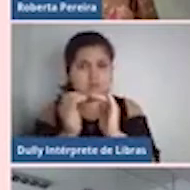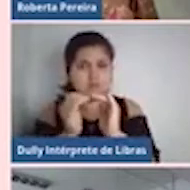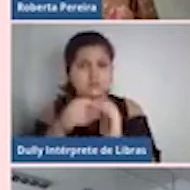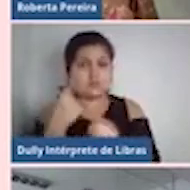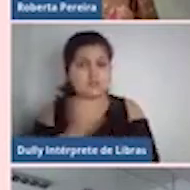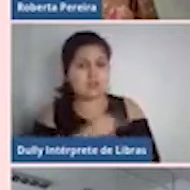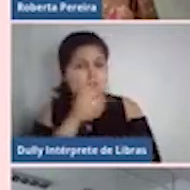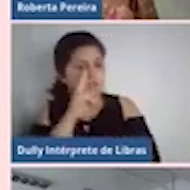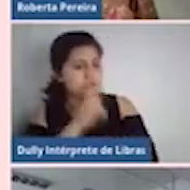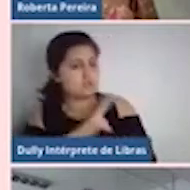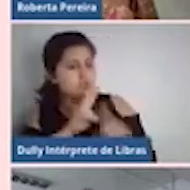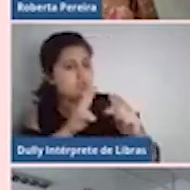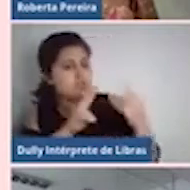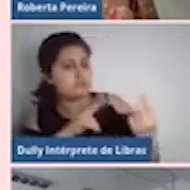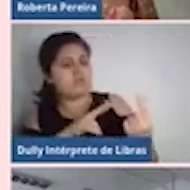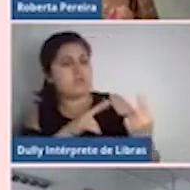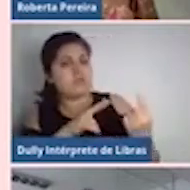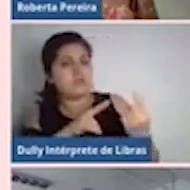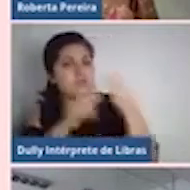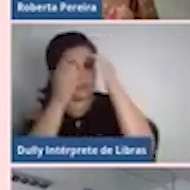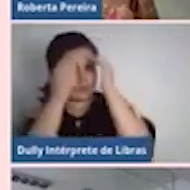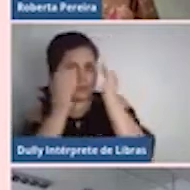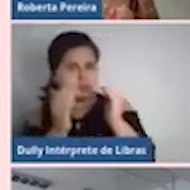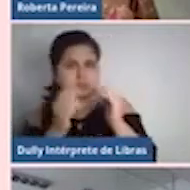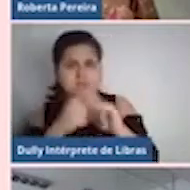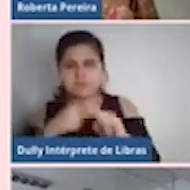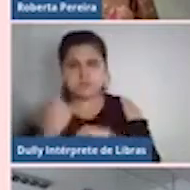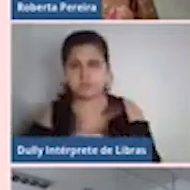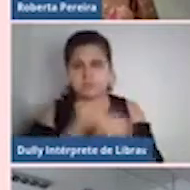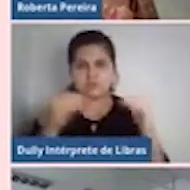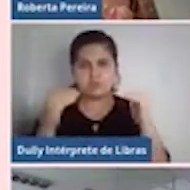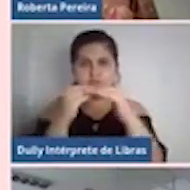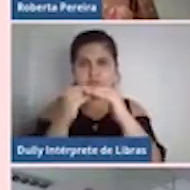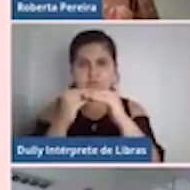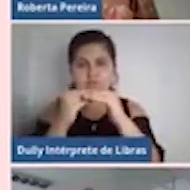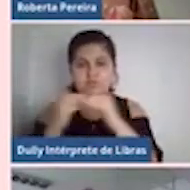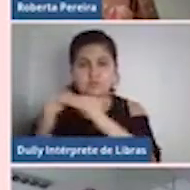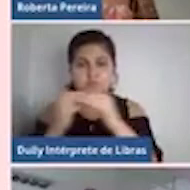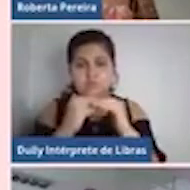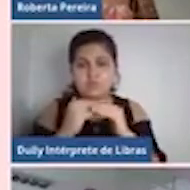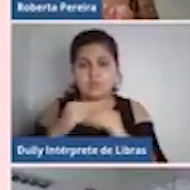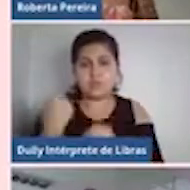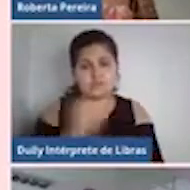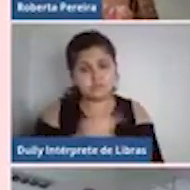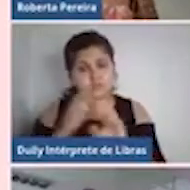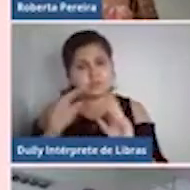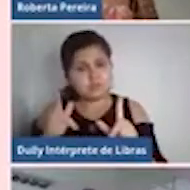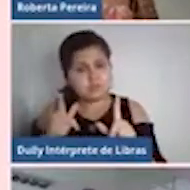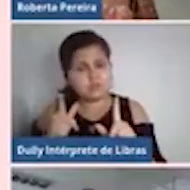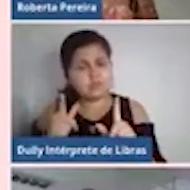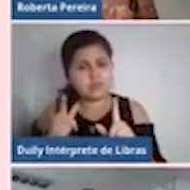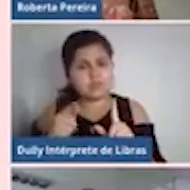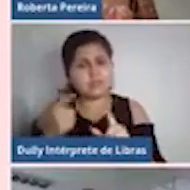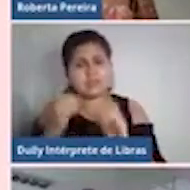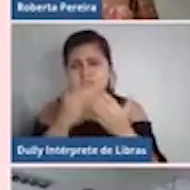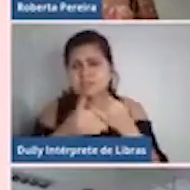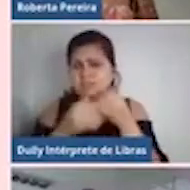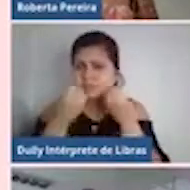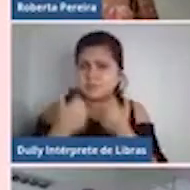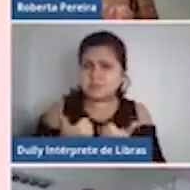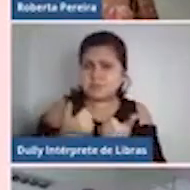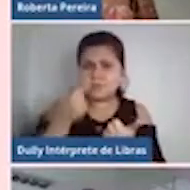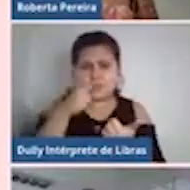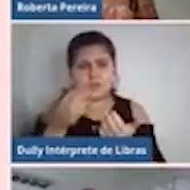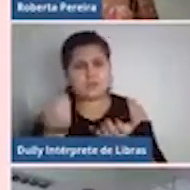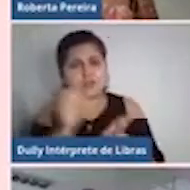gente olhe o outro com respeito, né, porque não somos iguais, né, e tá tudo bem, então que a gente consiga instituir isso com as crianças desde